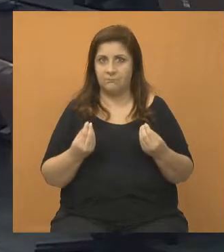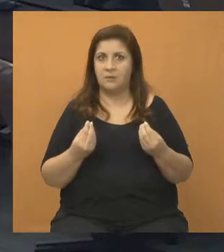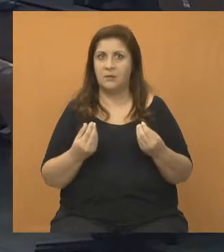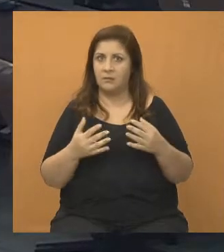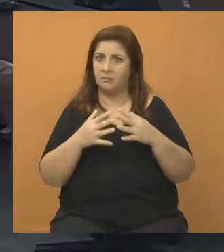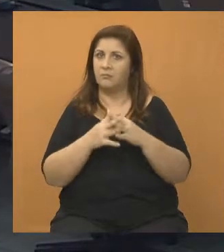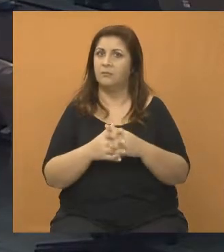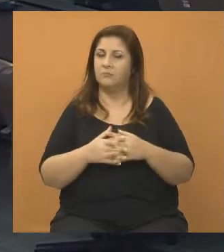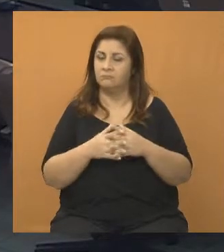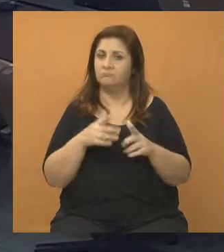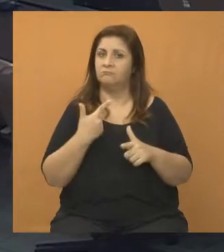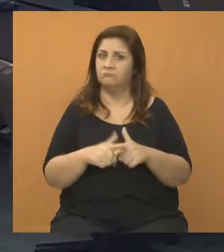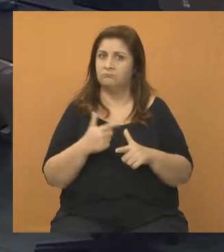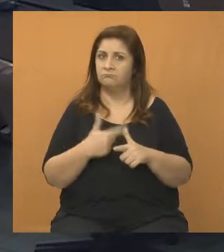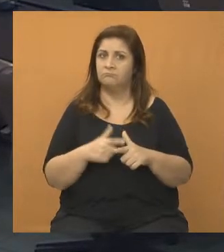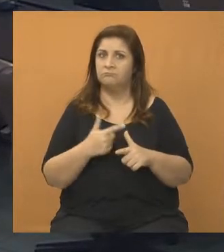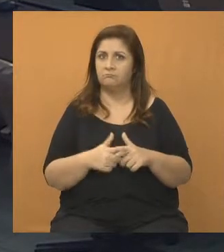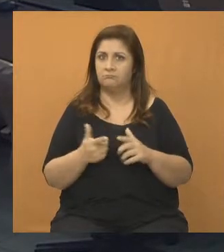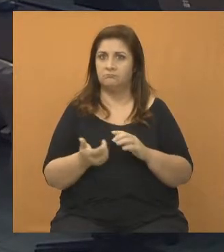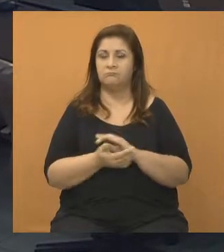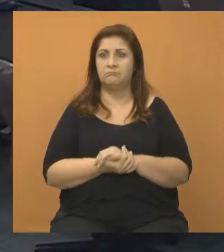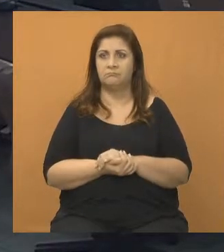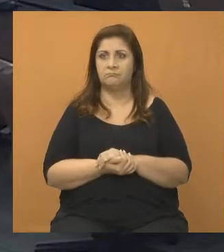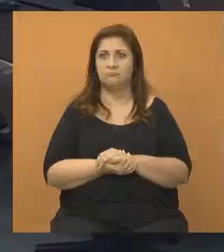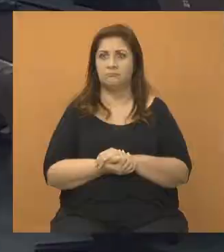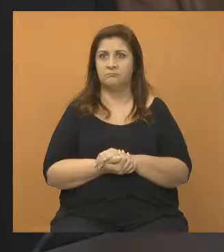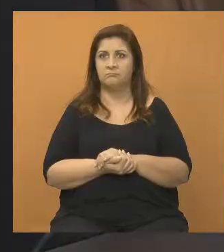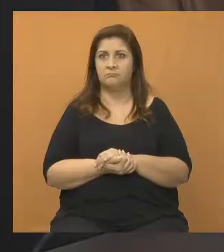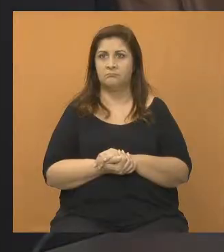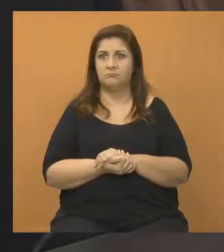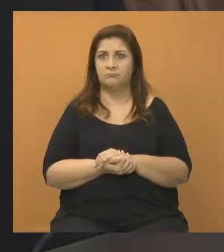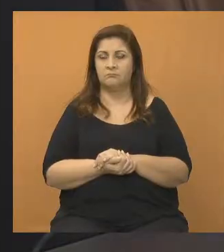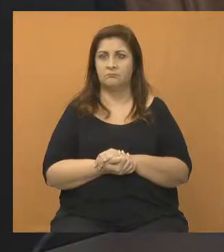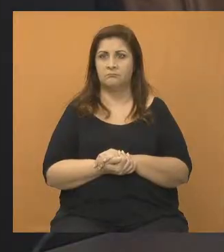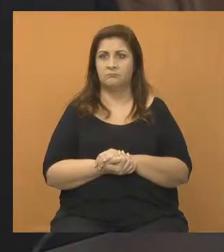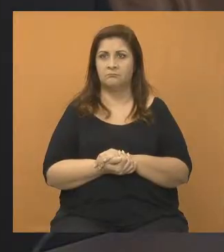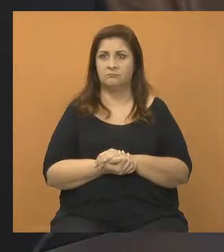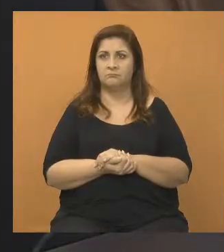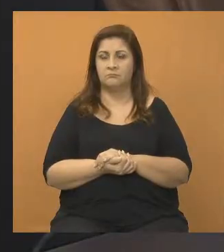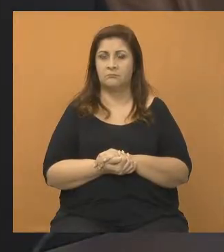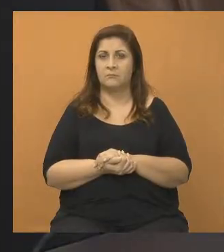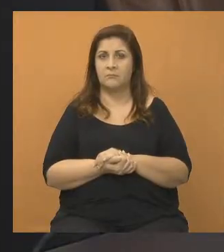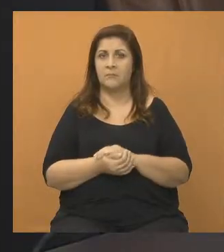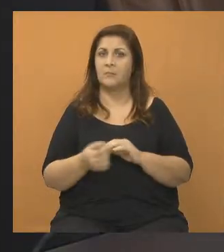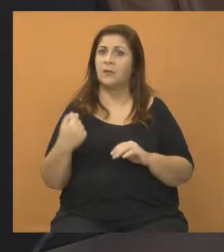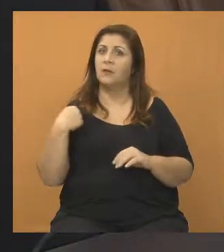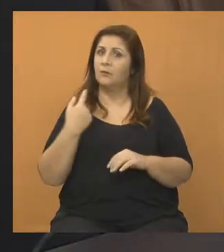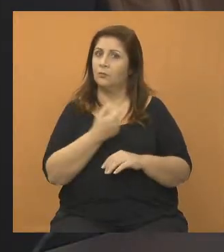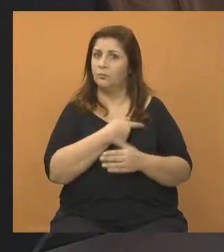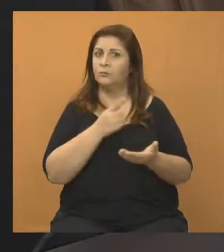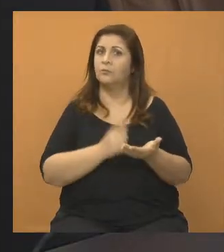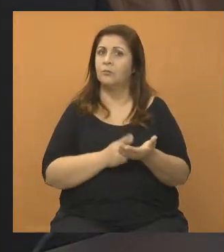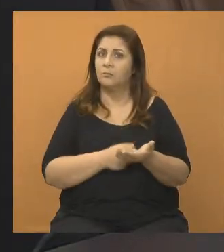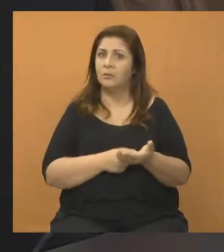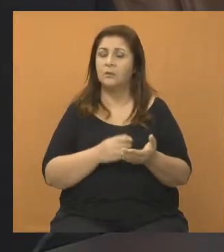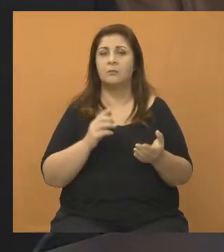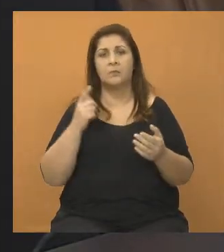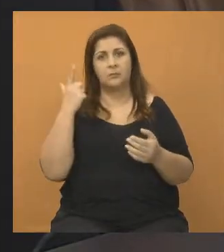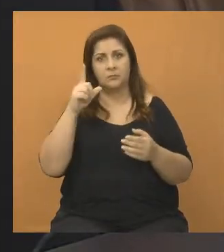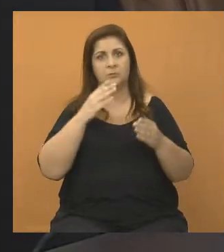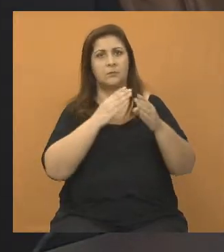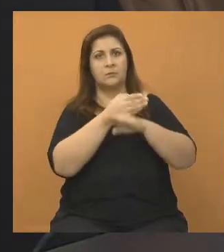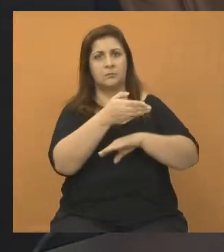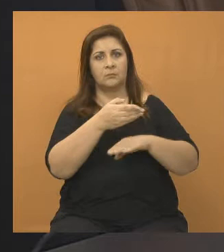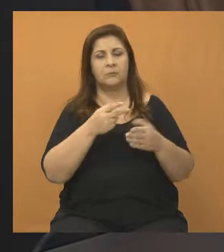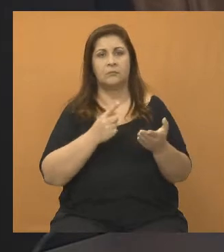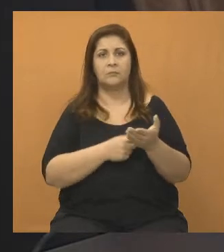dar um desfalque relativamente grande. Inclusive, foi uma das condições que nós tivemos para aprovar o projeto aqui.